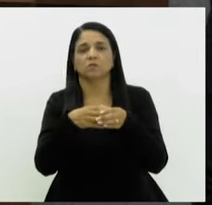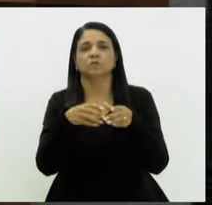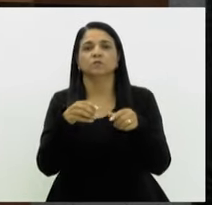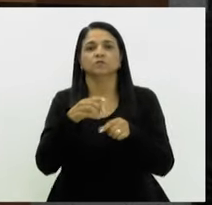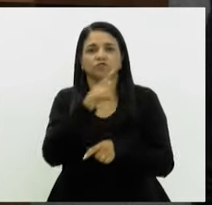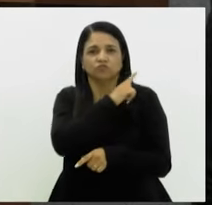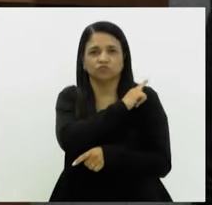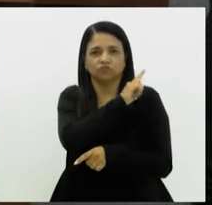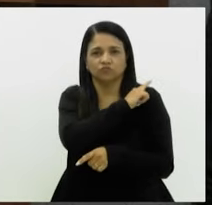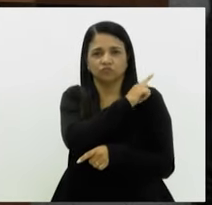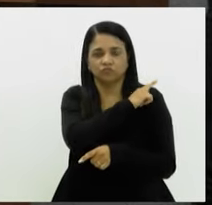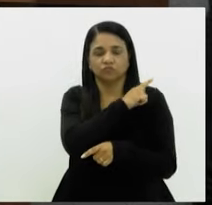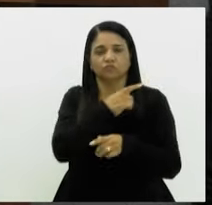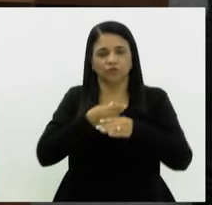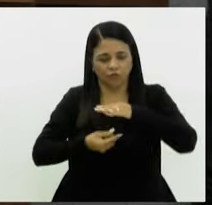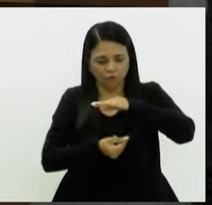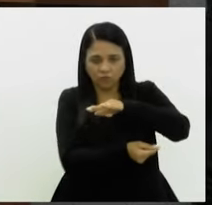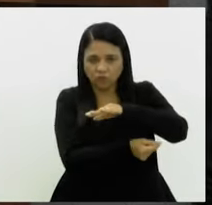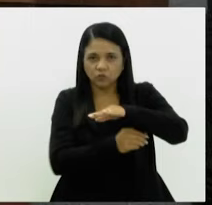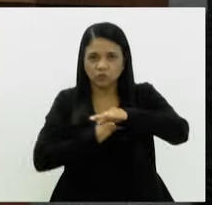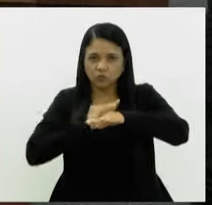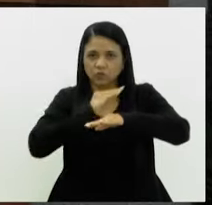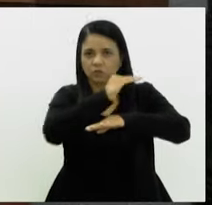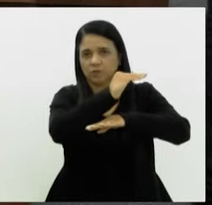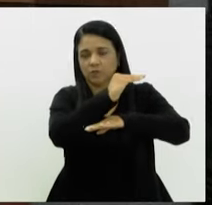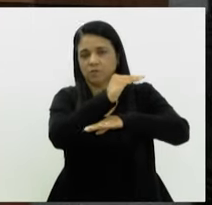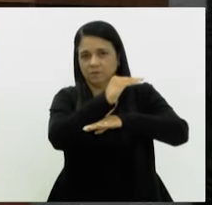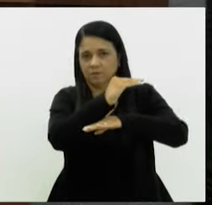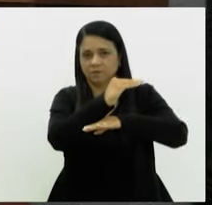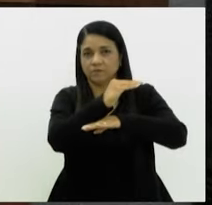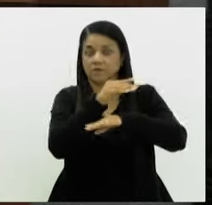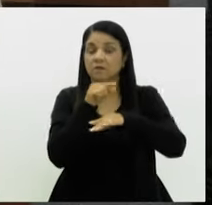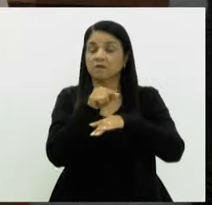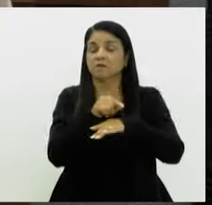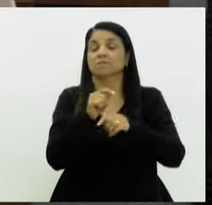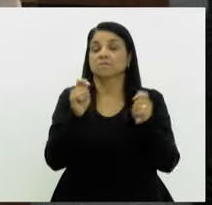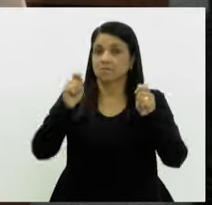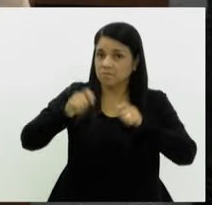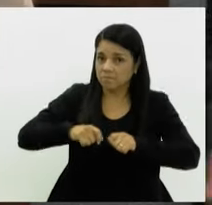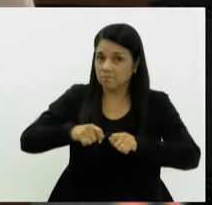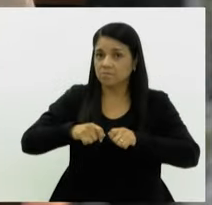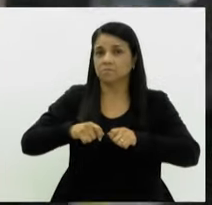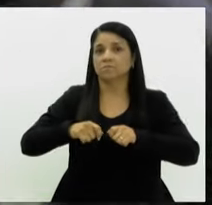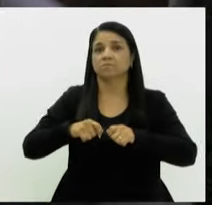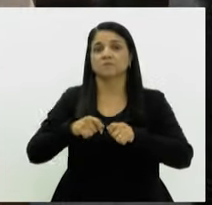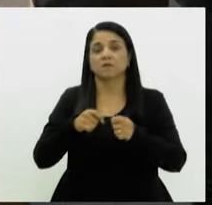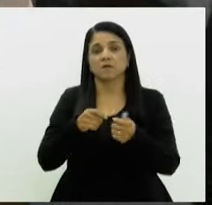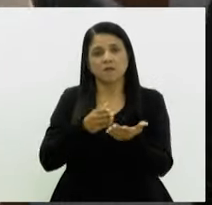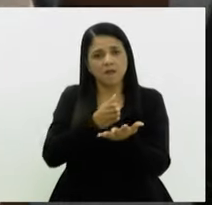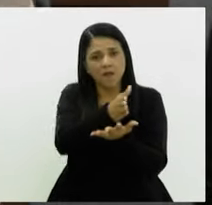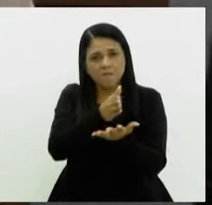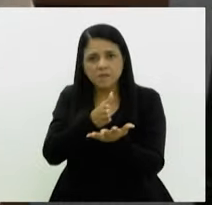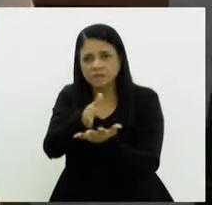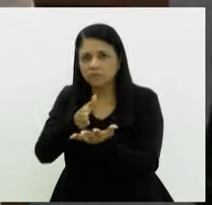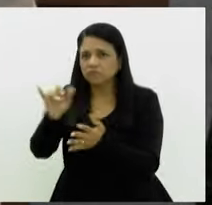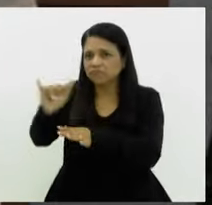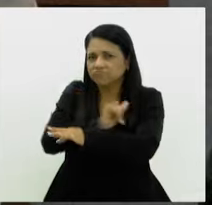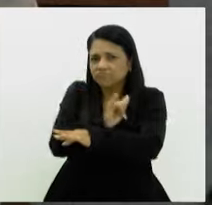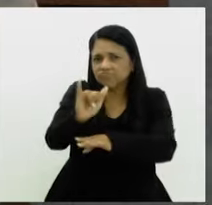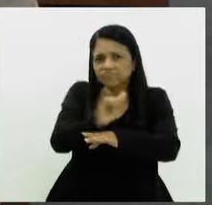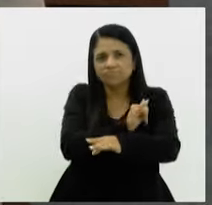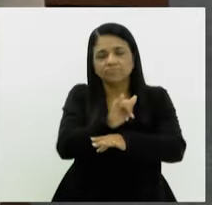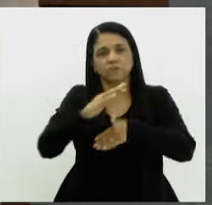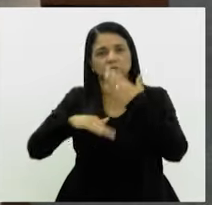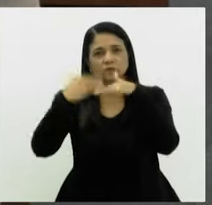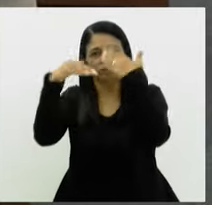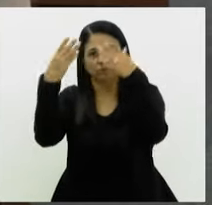do Fundo Soberano. O Fundo Soberano deveria apontar caminhos estratégicos de desenvolvimento